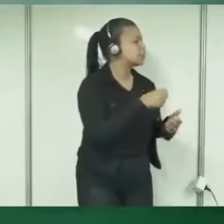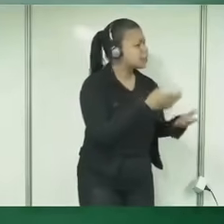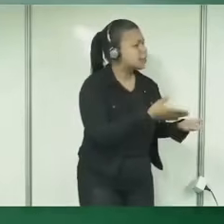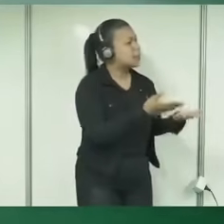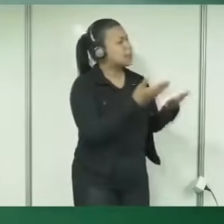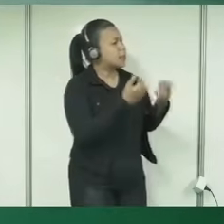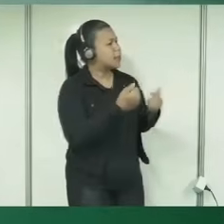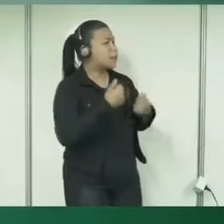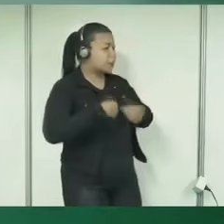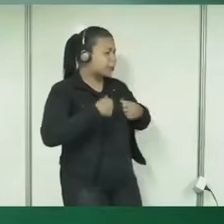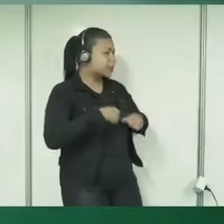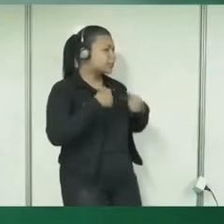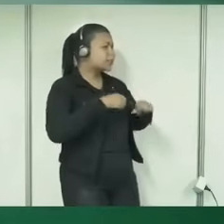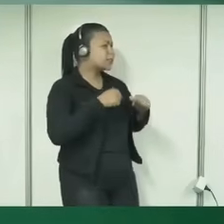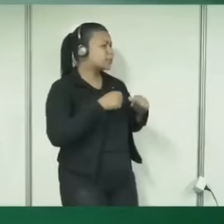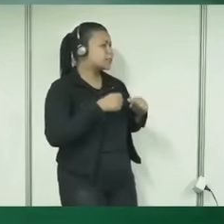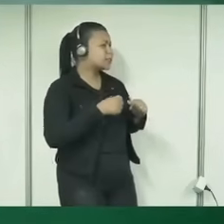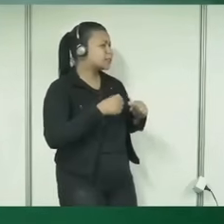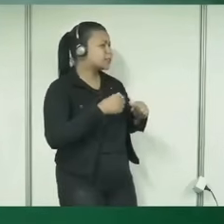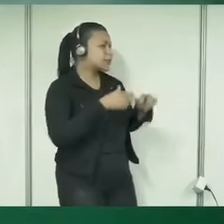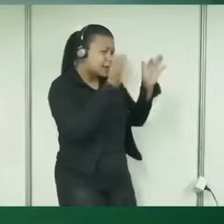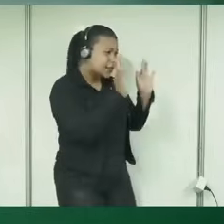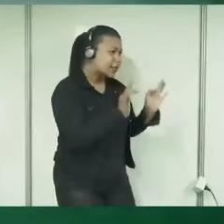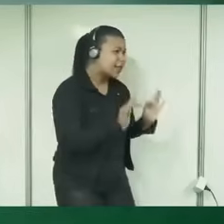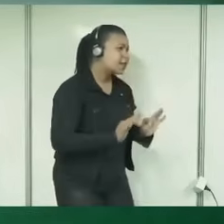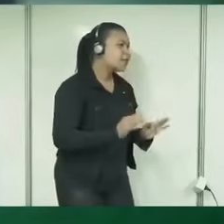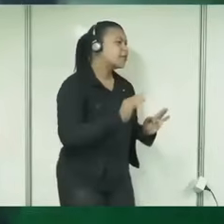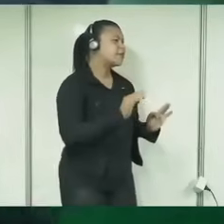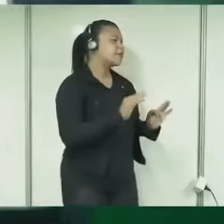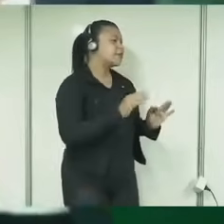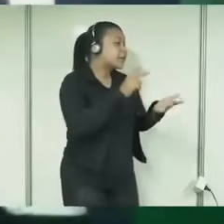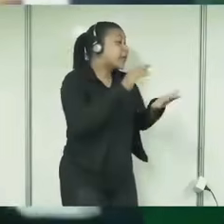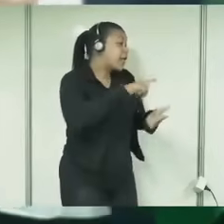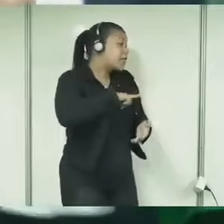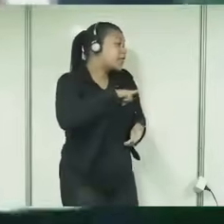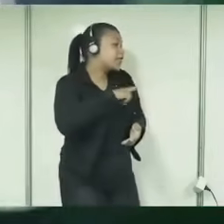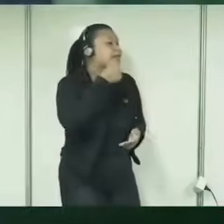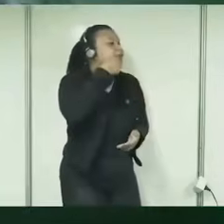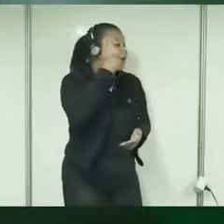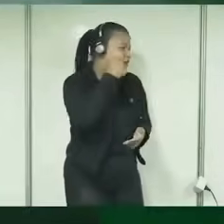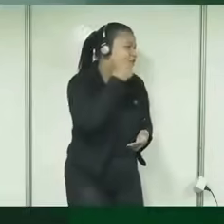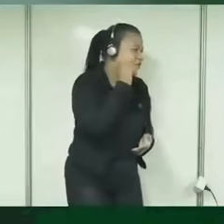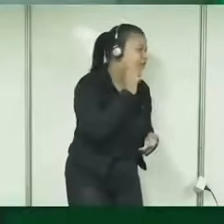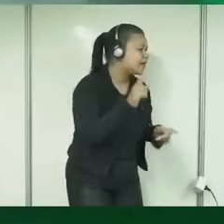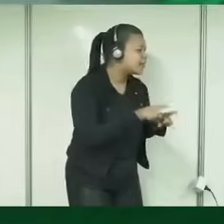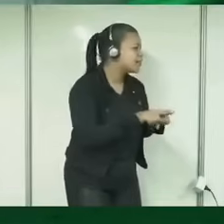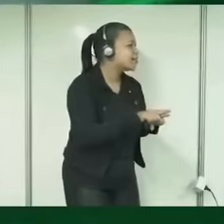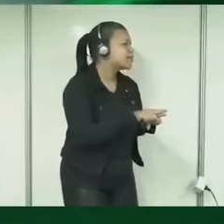Tem até vagalumes. Tem dia